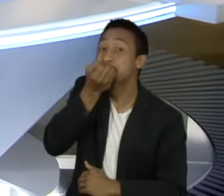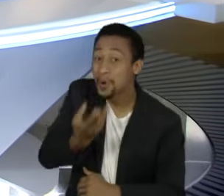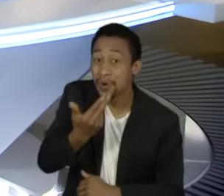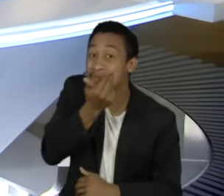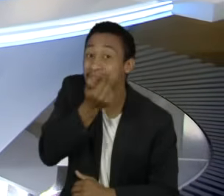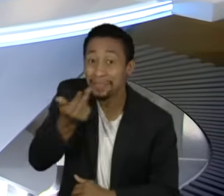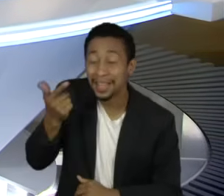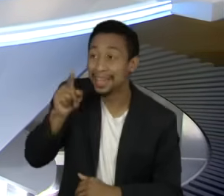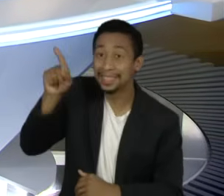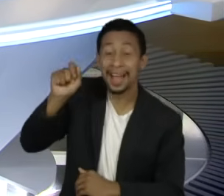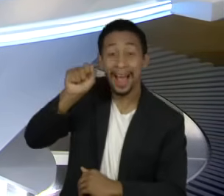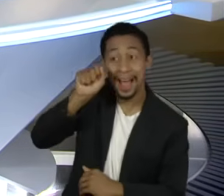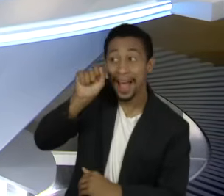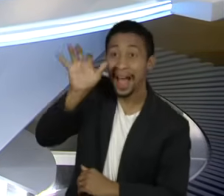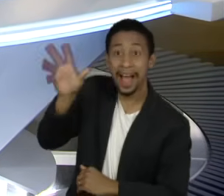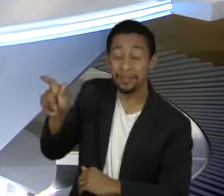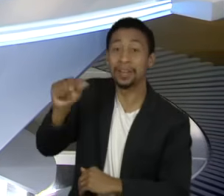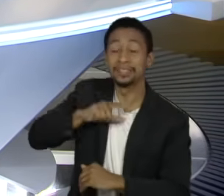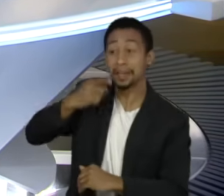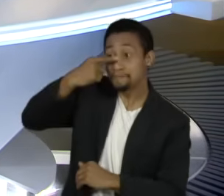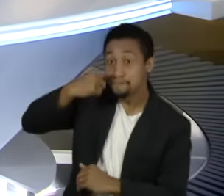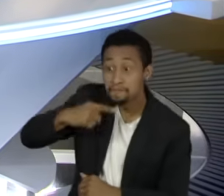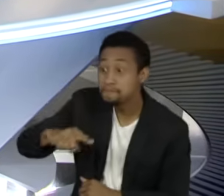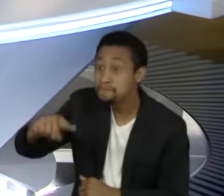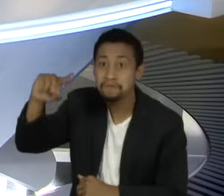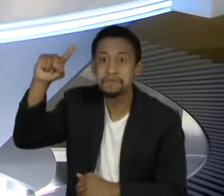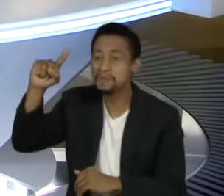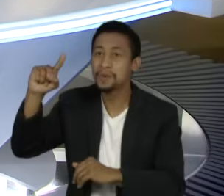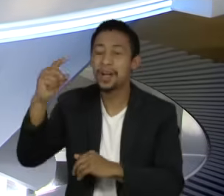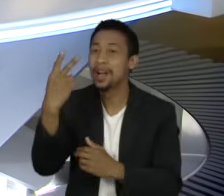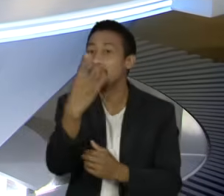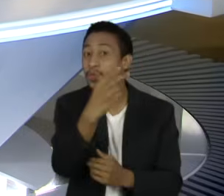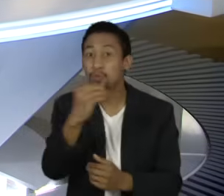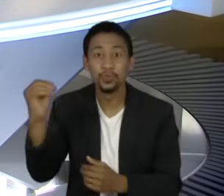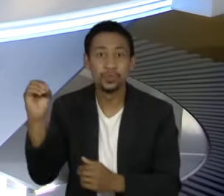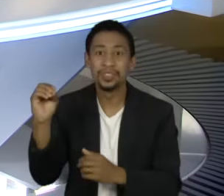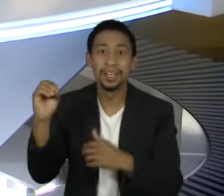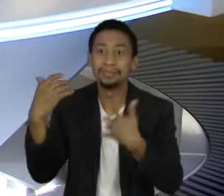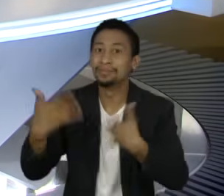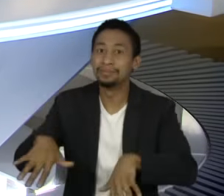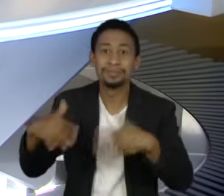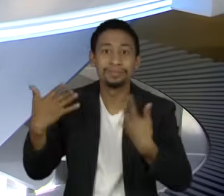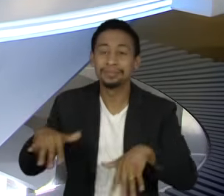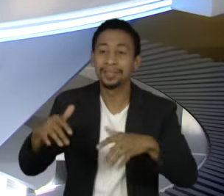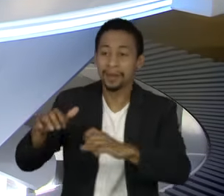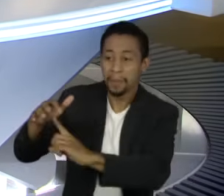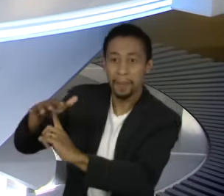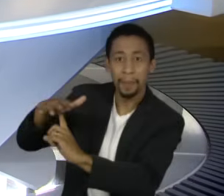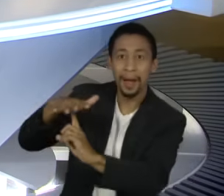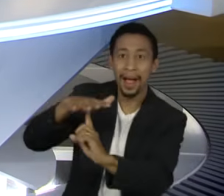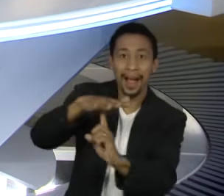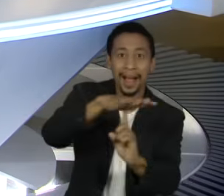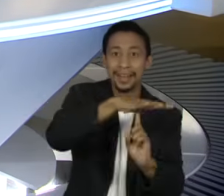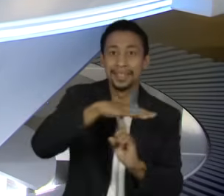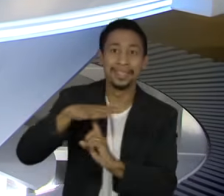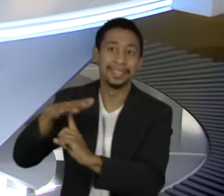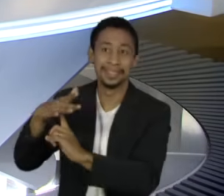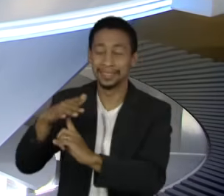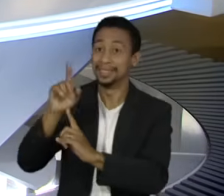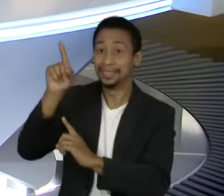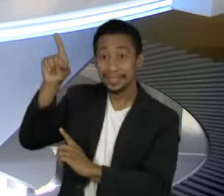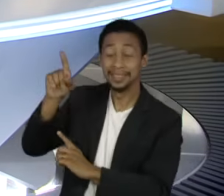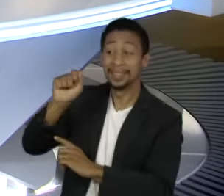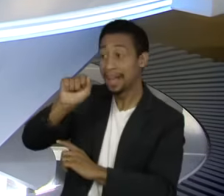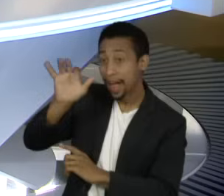de nascimento de elefantes. Foram mais de 200 este ano apenas em 2 parques nacionais do país. O combate